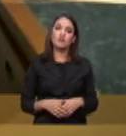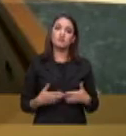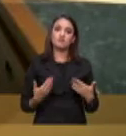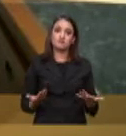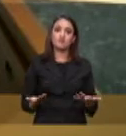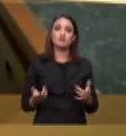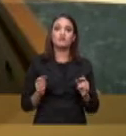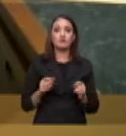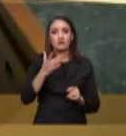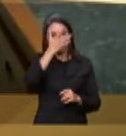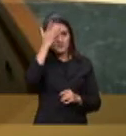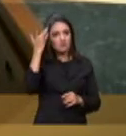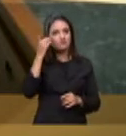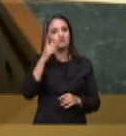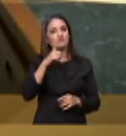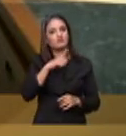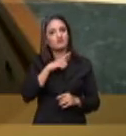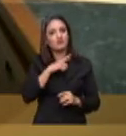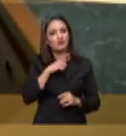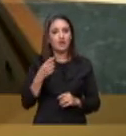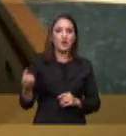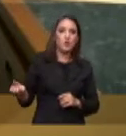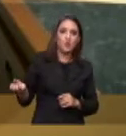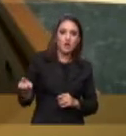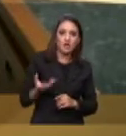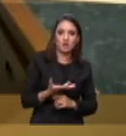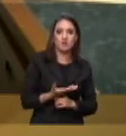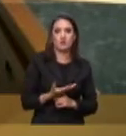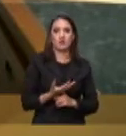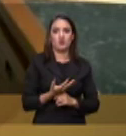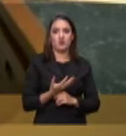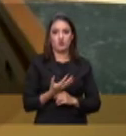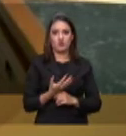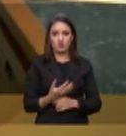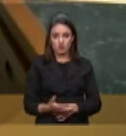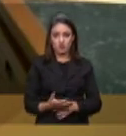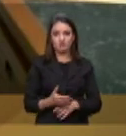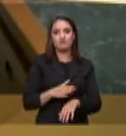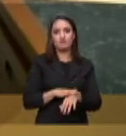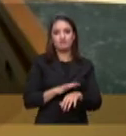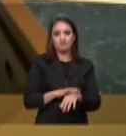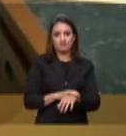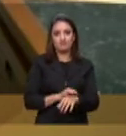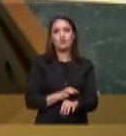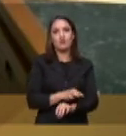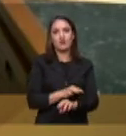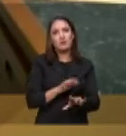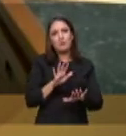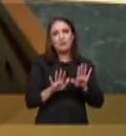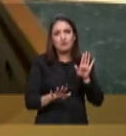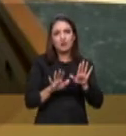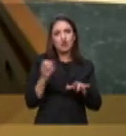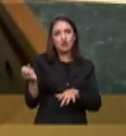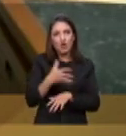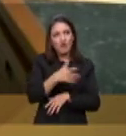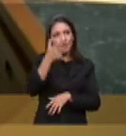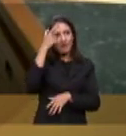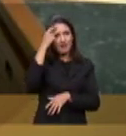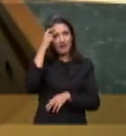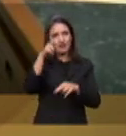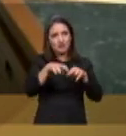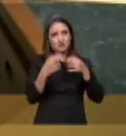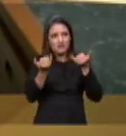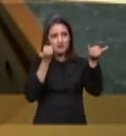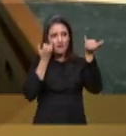são formados a uma nova formação advinda dessas informações. Essas